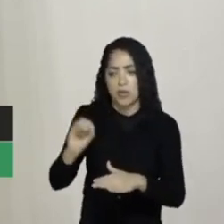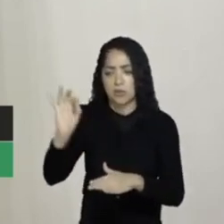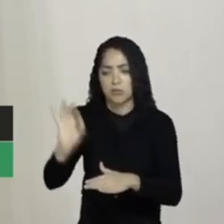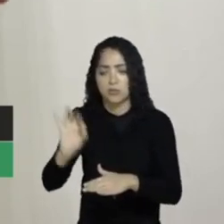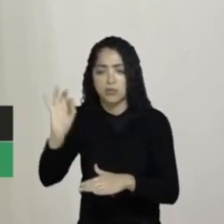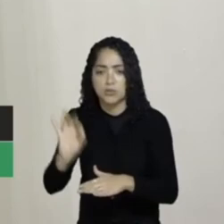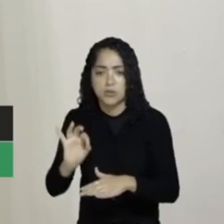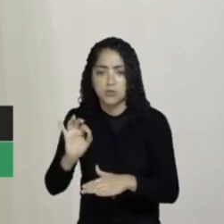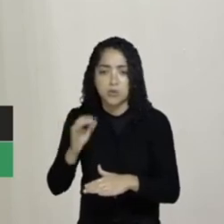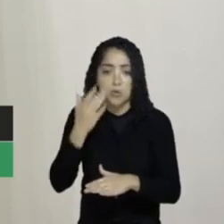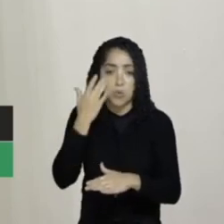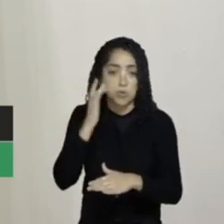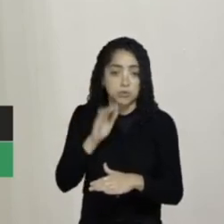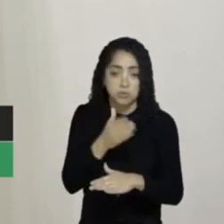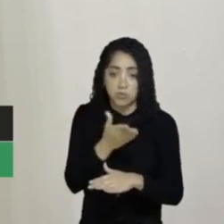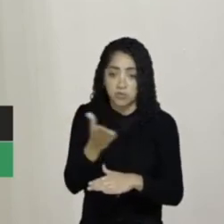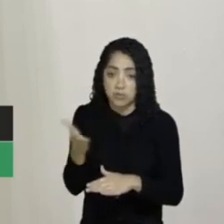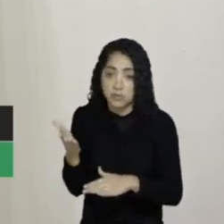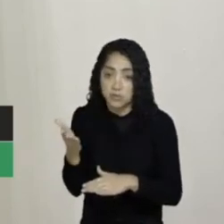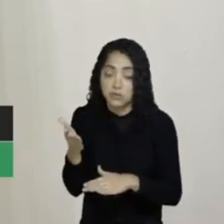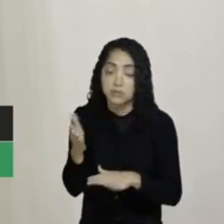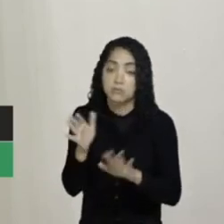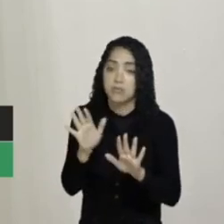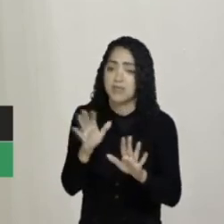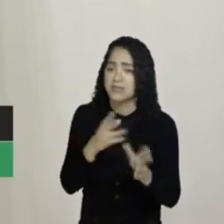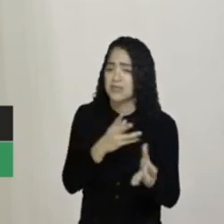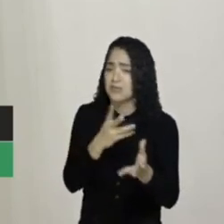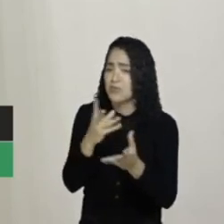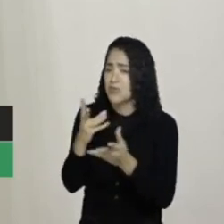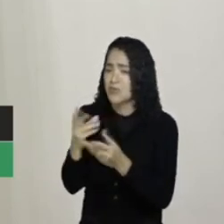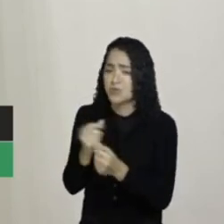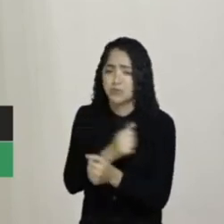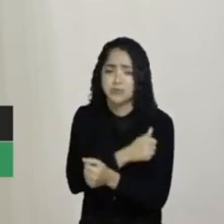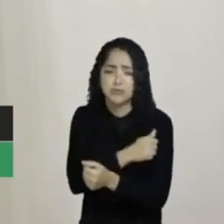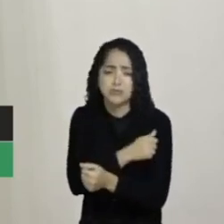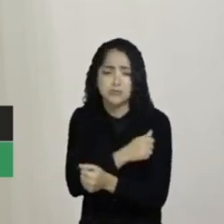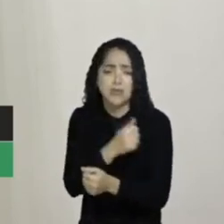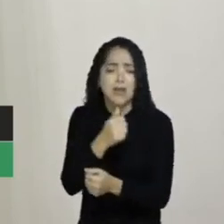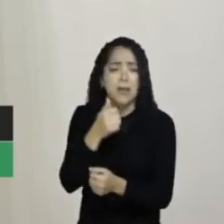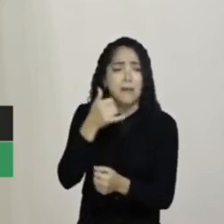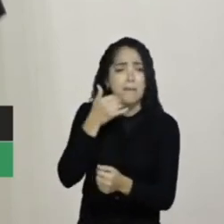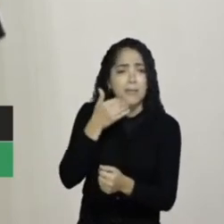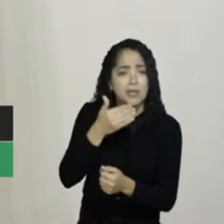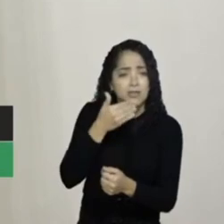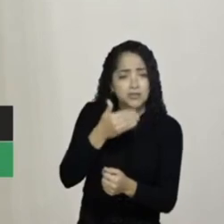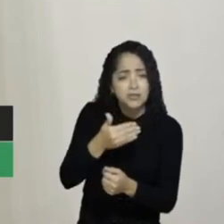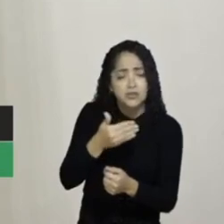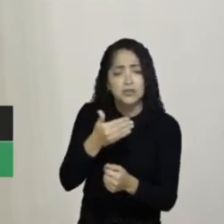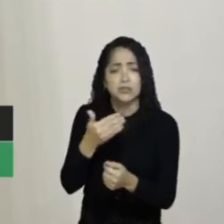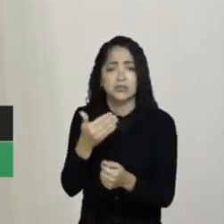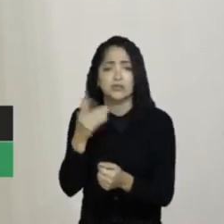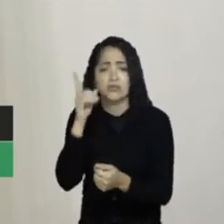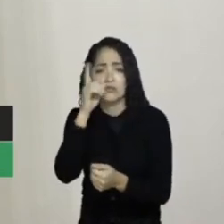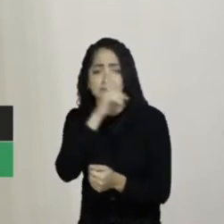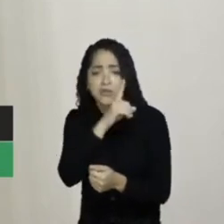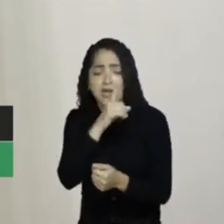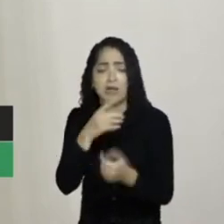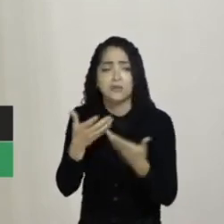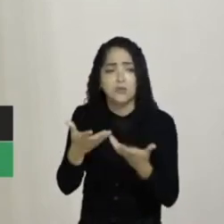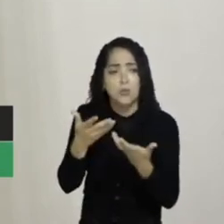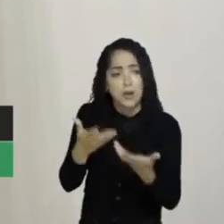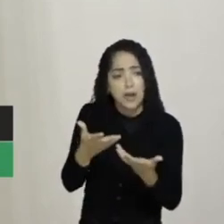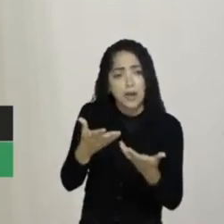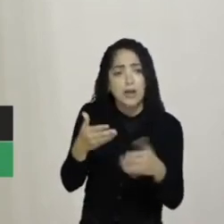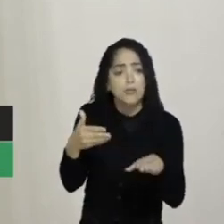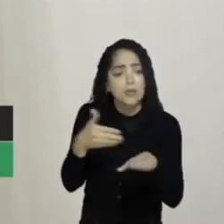está para vocês colegas deputados Mas são muitos estudantes ligando pedindo tão com dificuldade querem aderir o programa porque agora Universidade vai